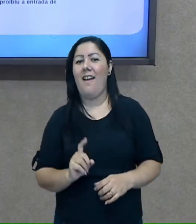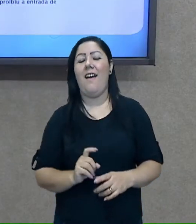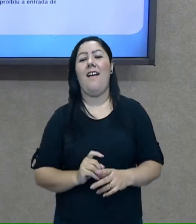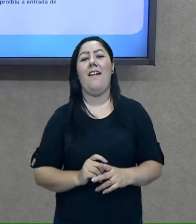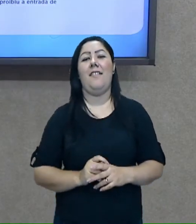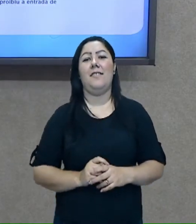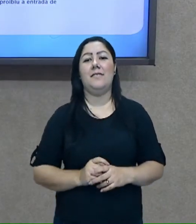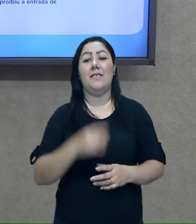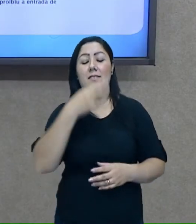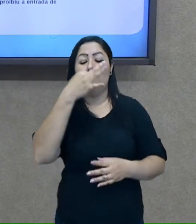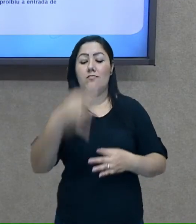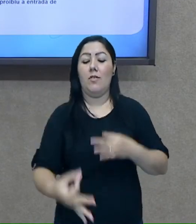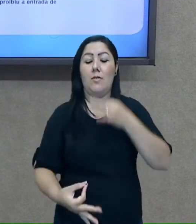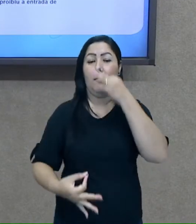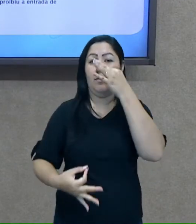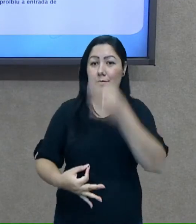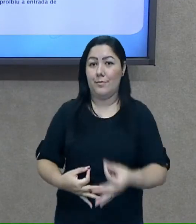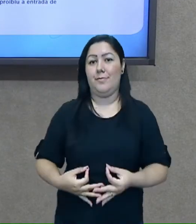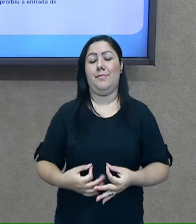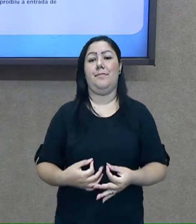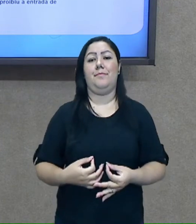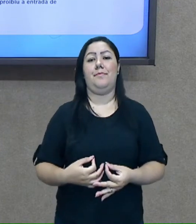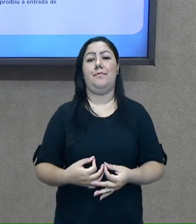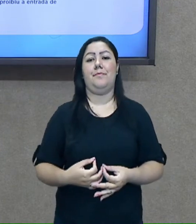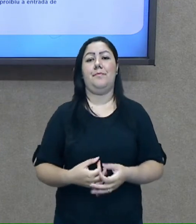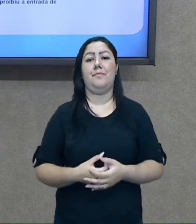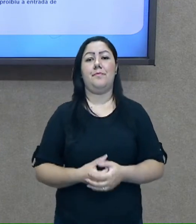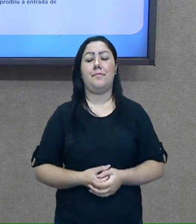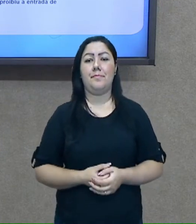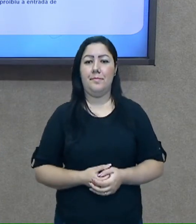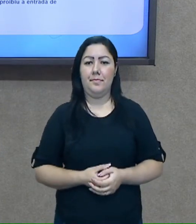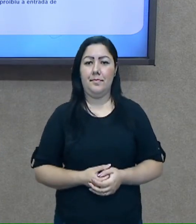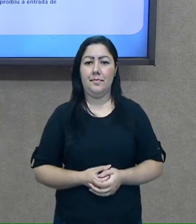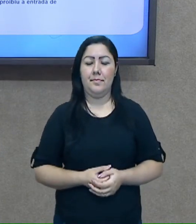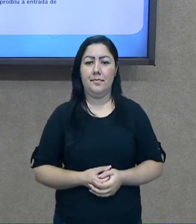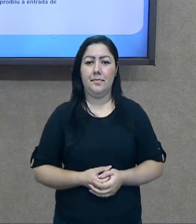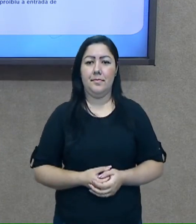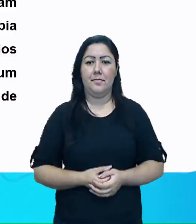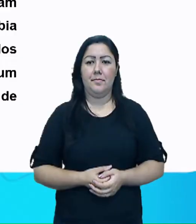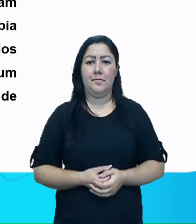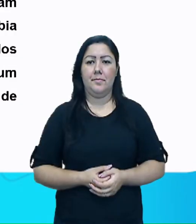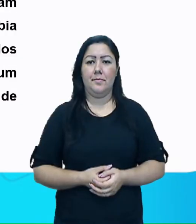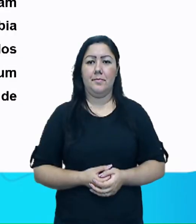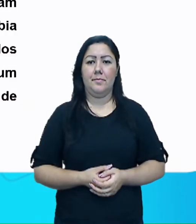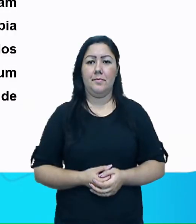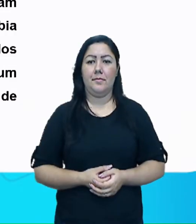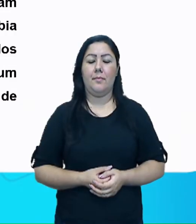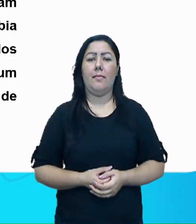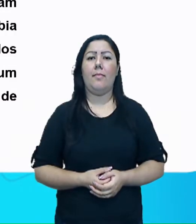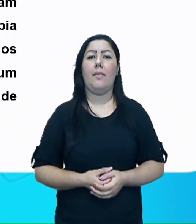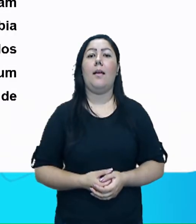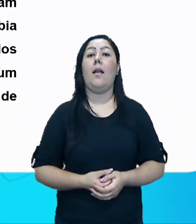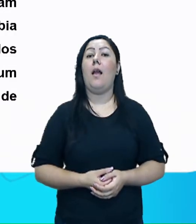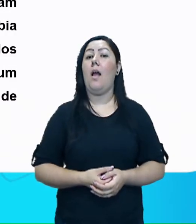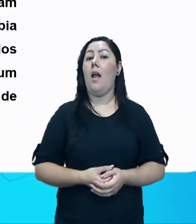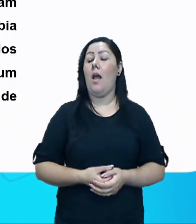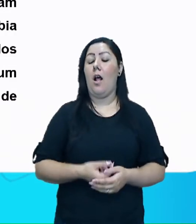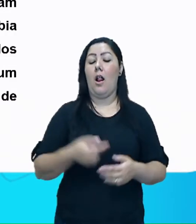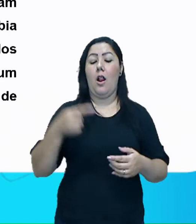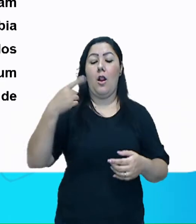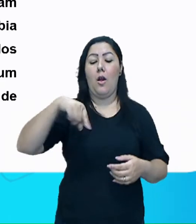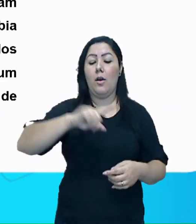que o que o leitor pensaria sobre o artigo dele. Estamos no